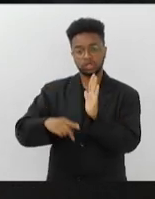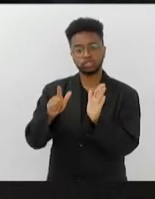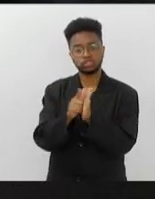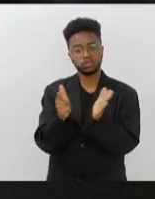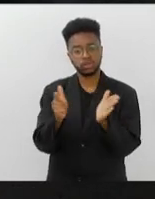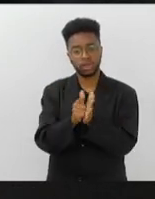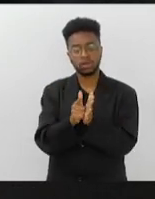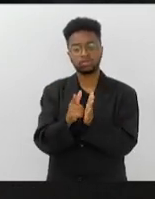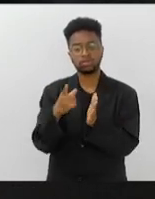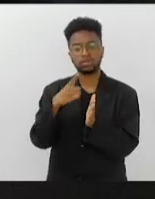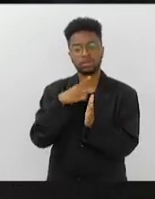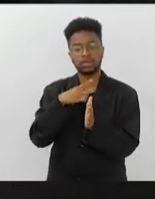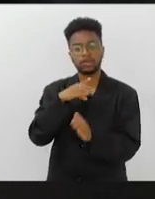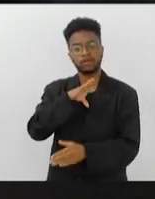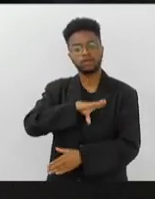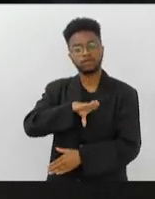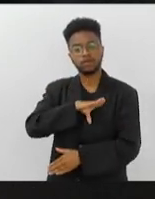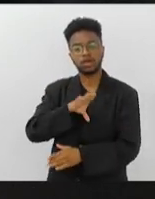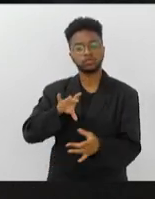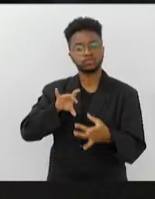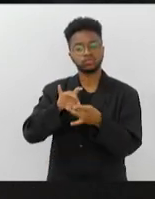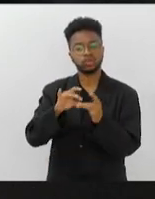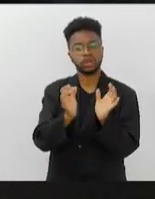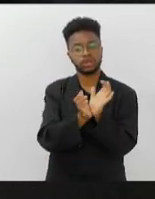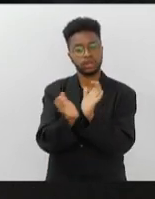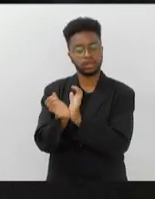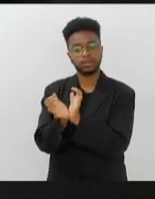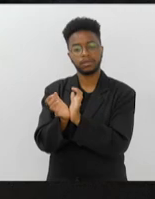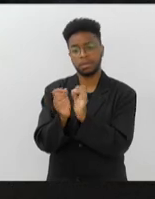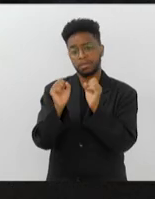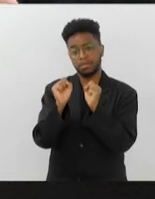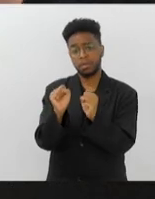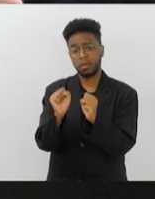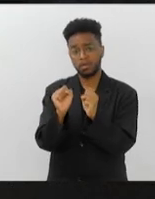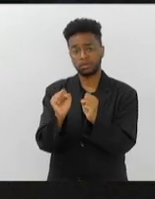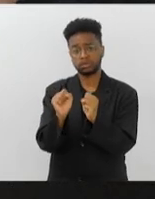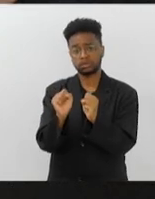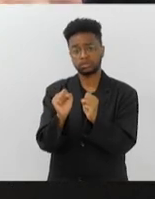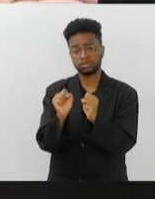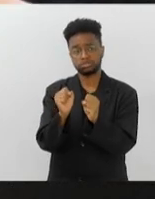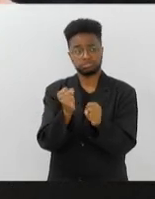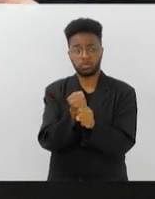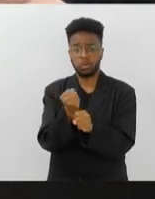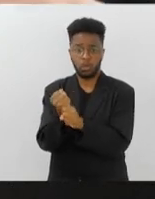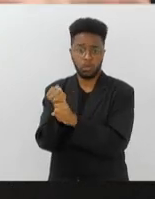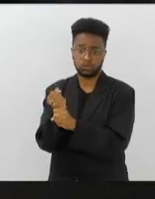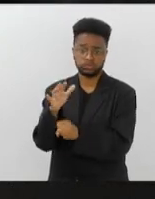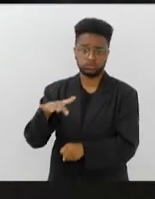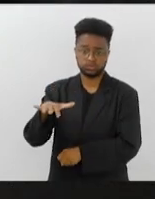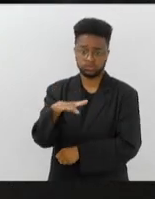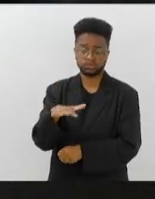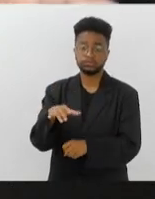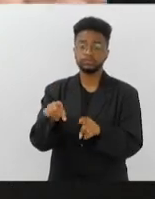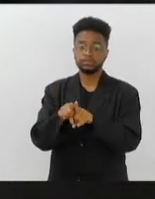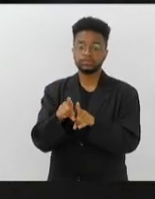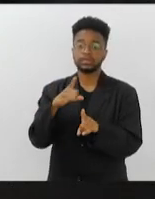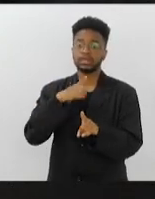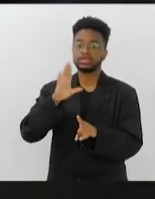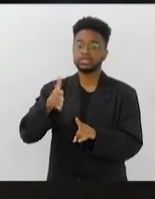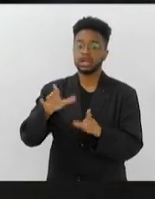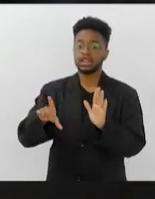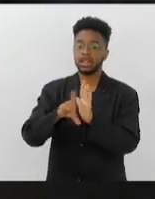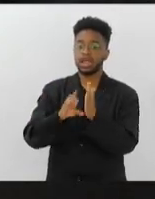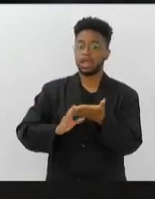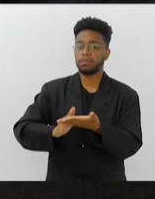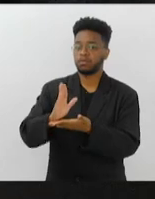dos clubes como, que poderia vender potencial construtivo, que é lei aprovada pela